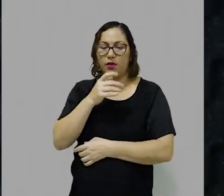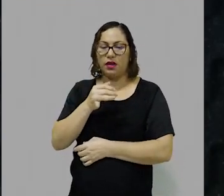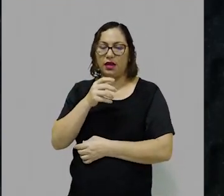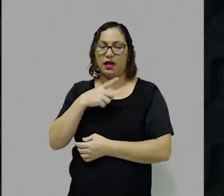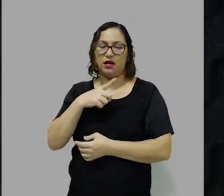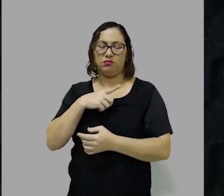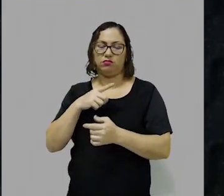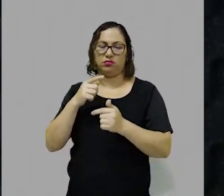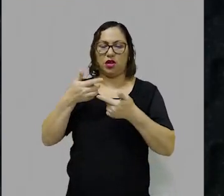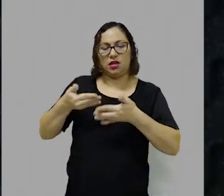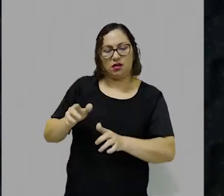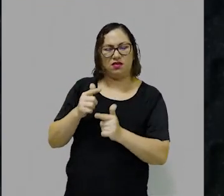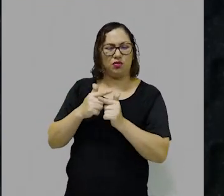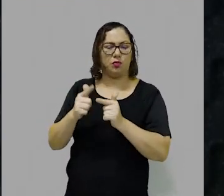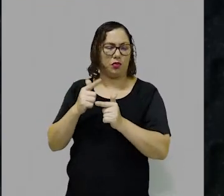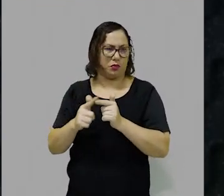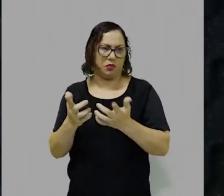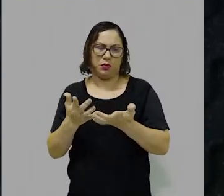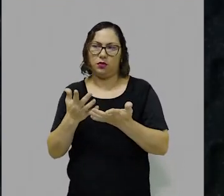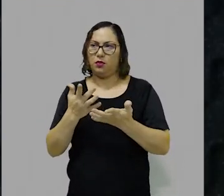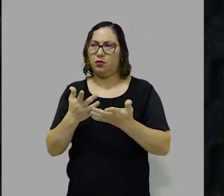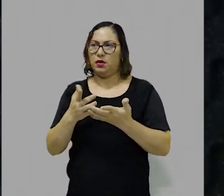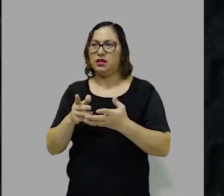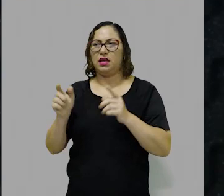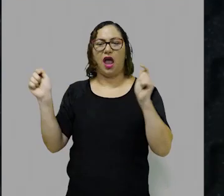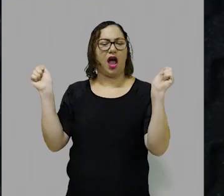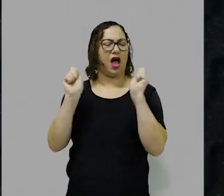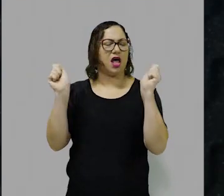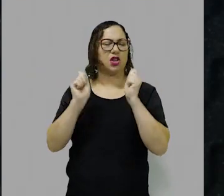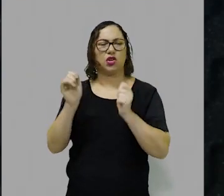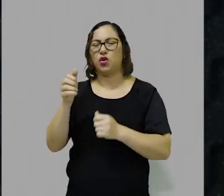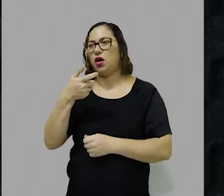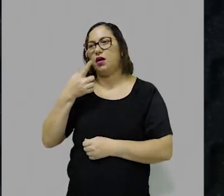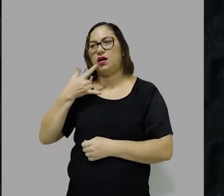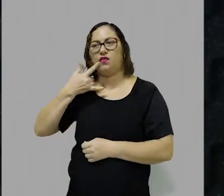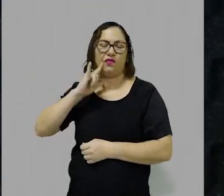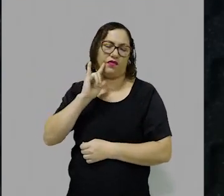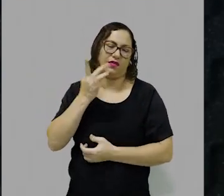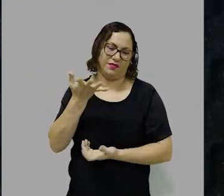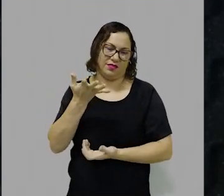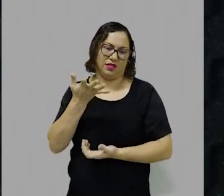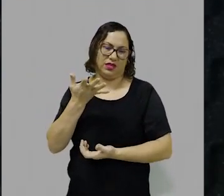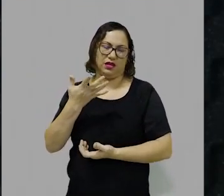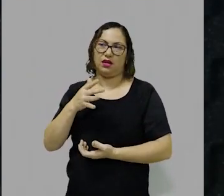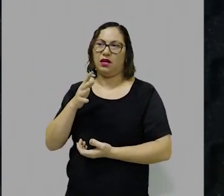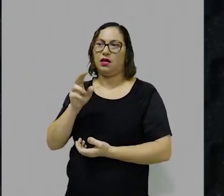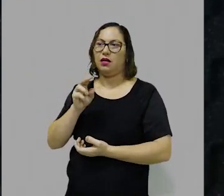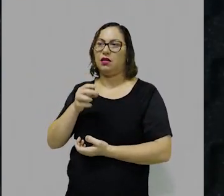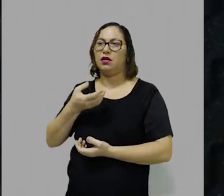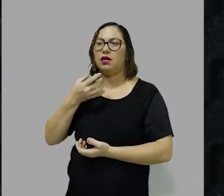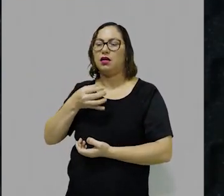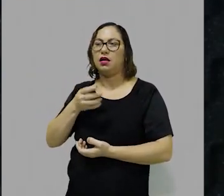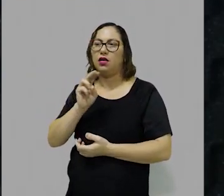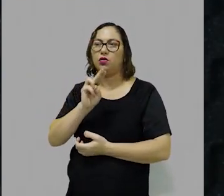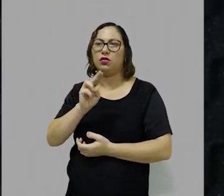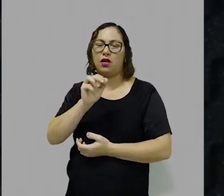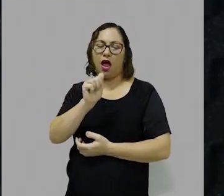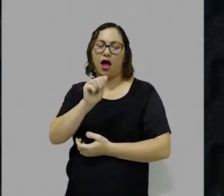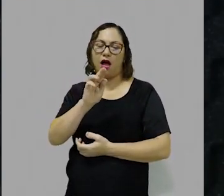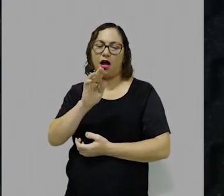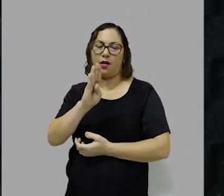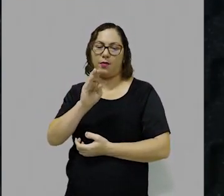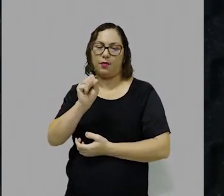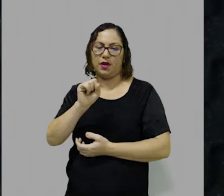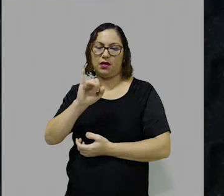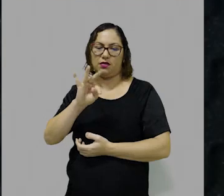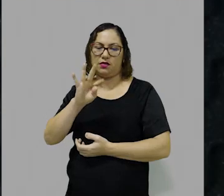dizer, tem toda uma história ali. E o caboclo adorava uma bebida que é quase 80% de álcool, chamada absinto. Ele morreu,